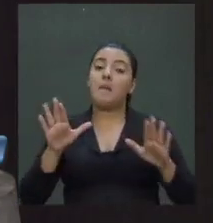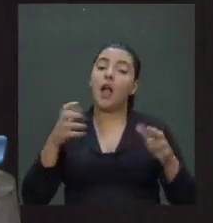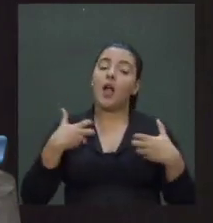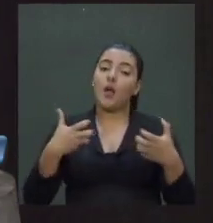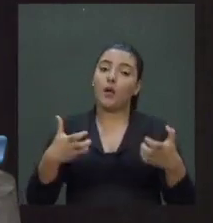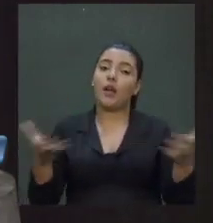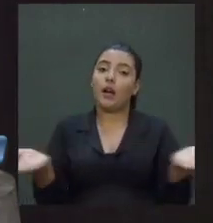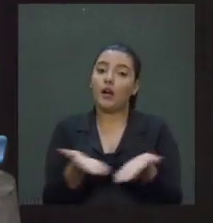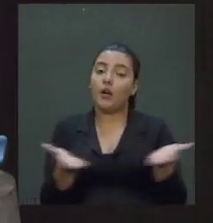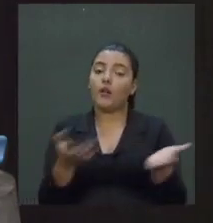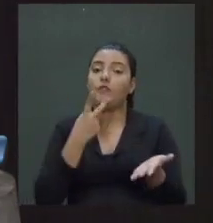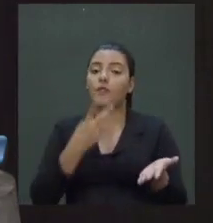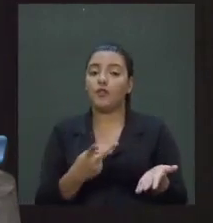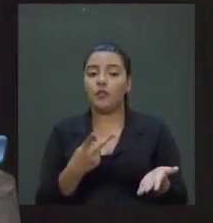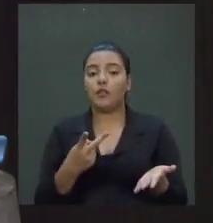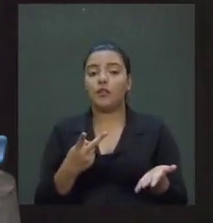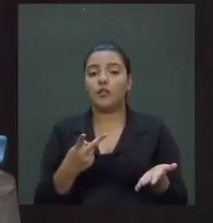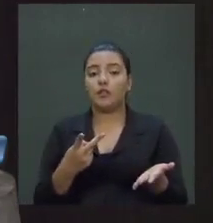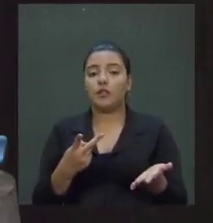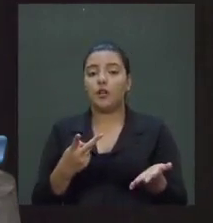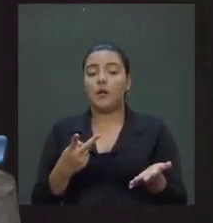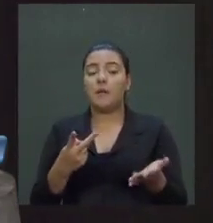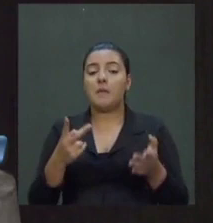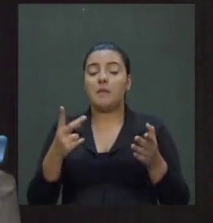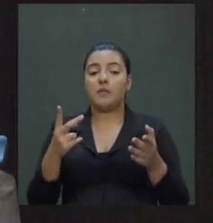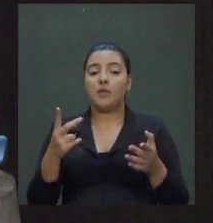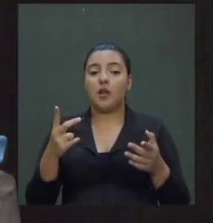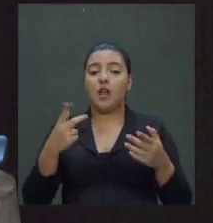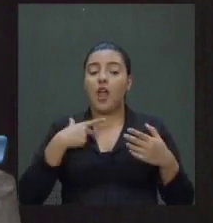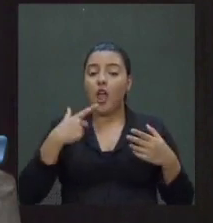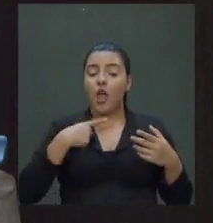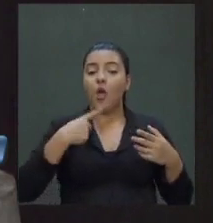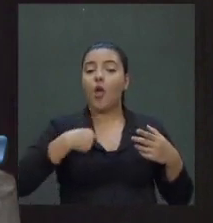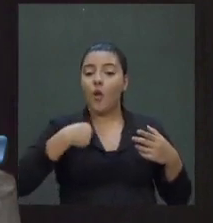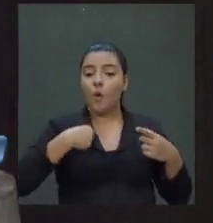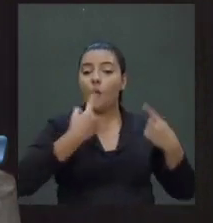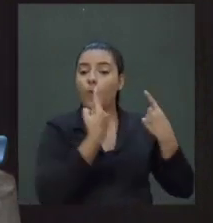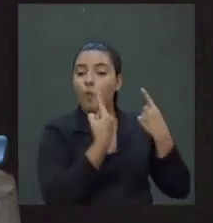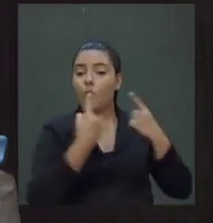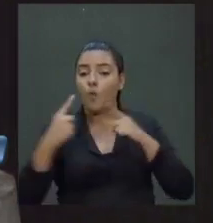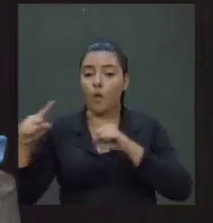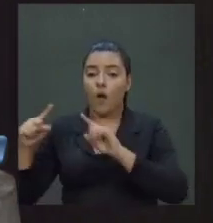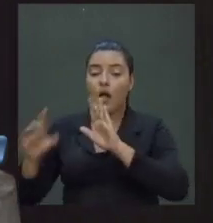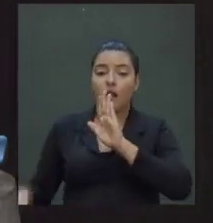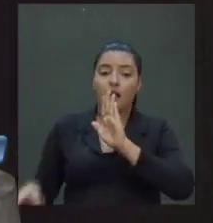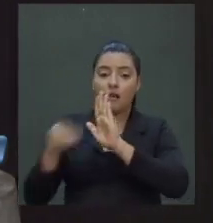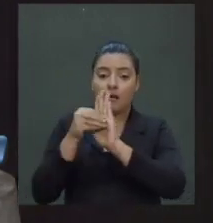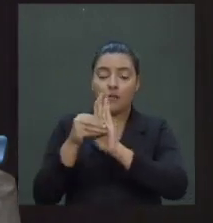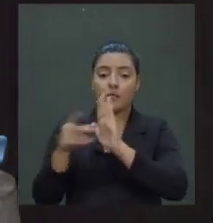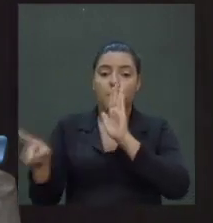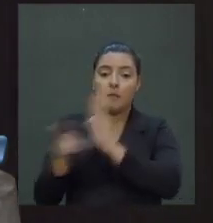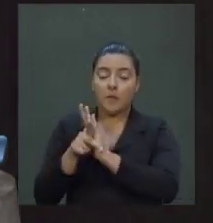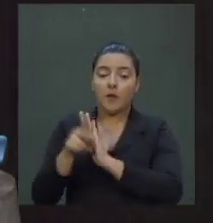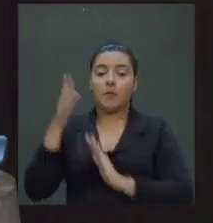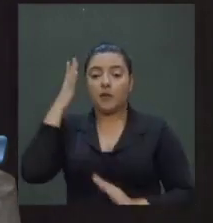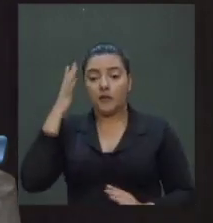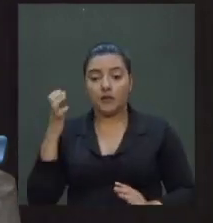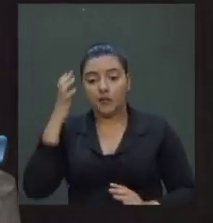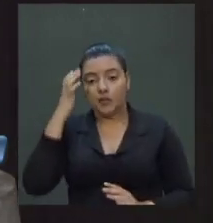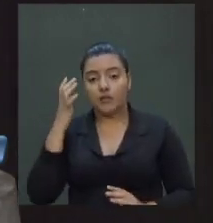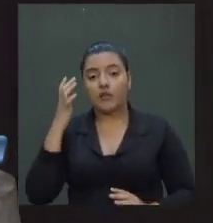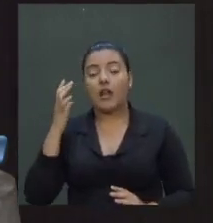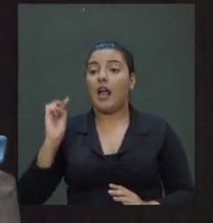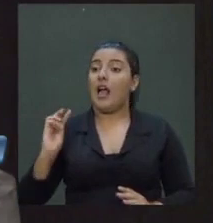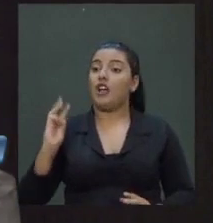maneira muito franca, dizer que quero me posicionar contrariamente às emendas do deputado Evandro Leitão,